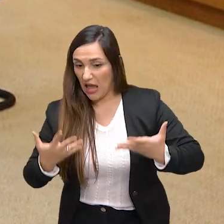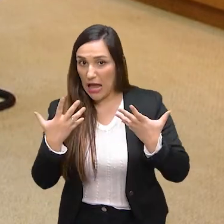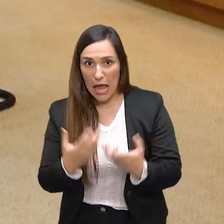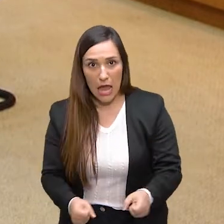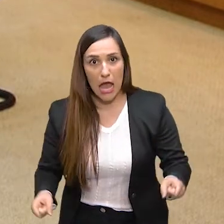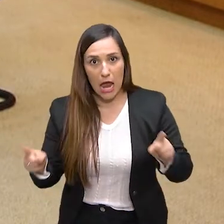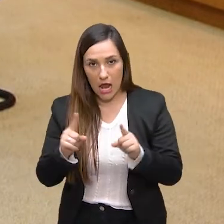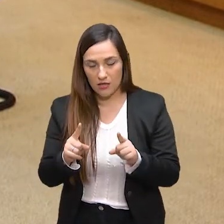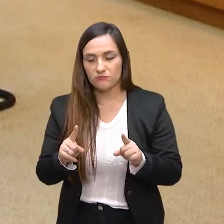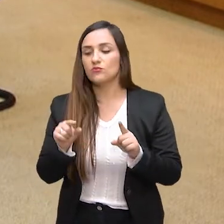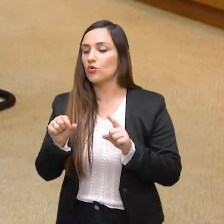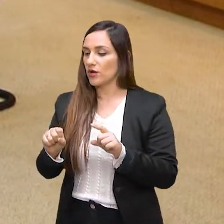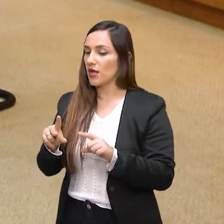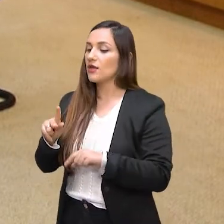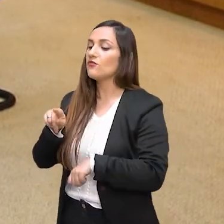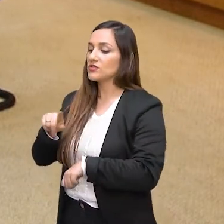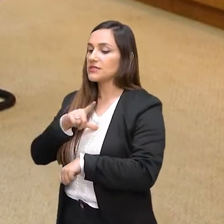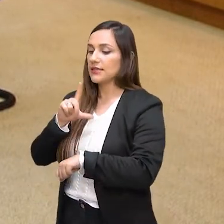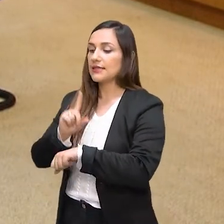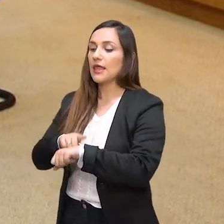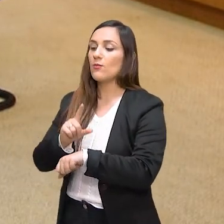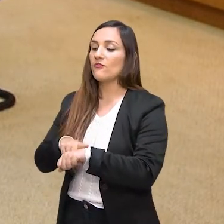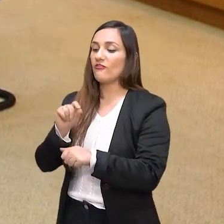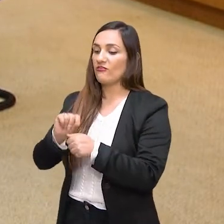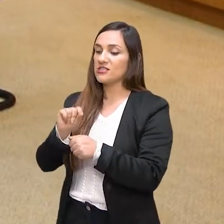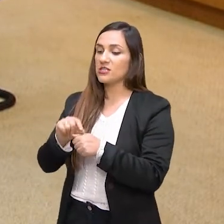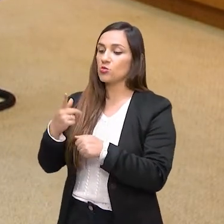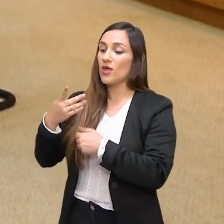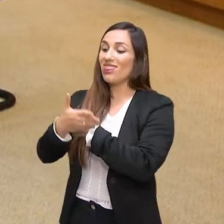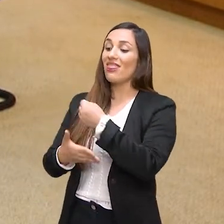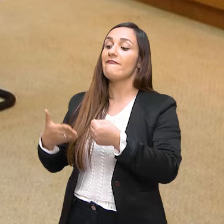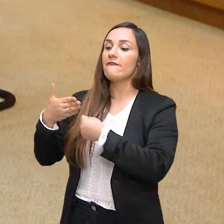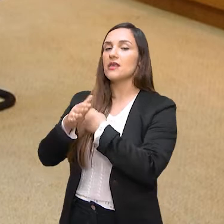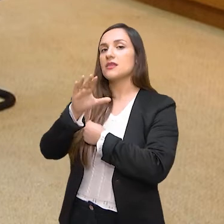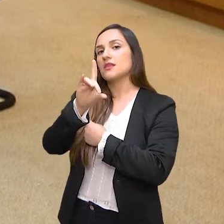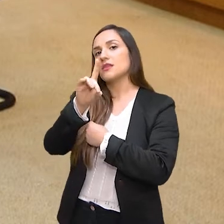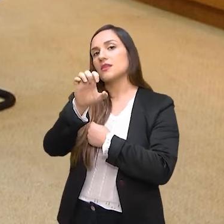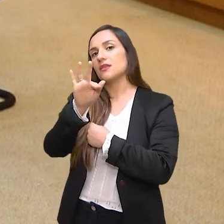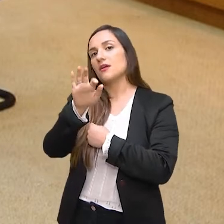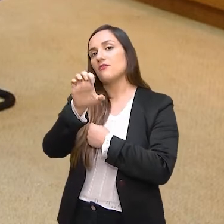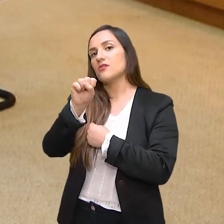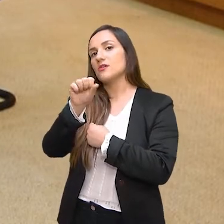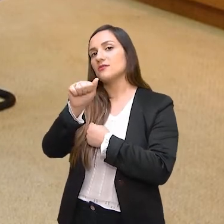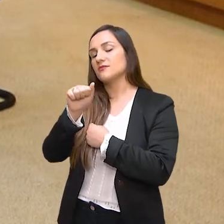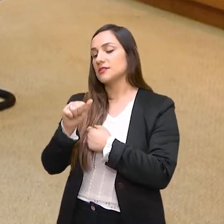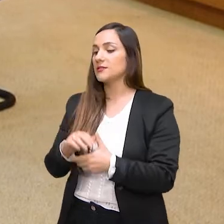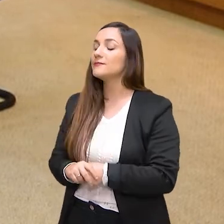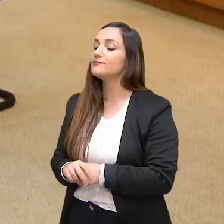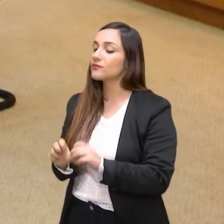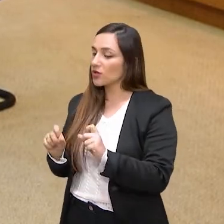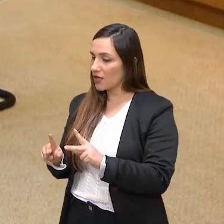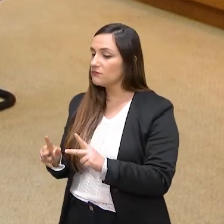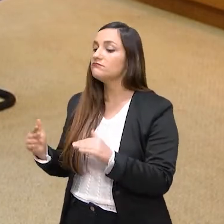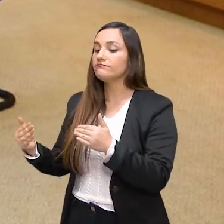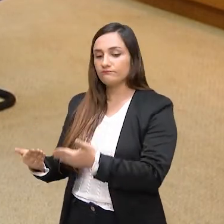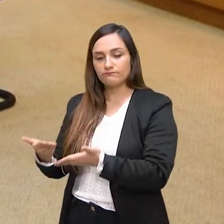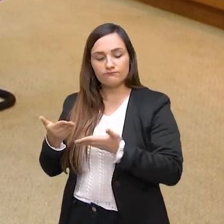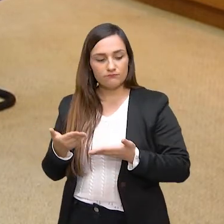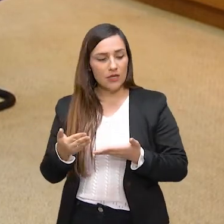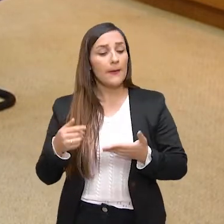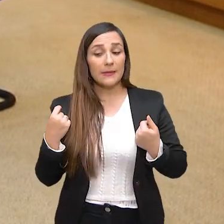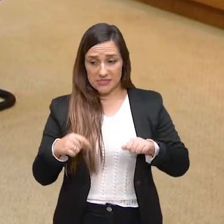se defender. Depois de feita essa defesa, o juiz vai verificar se há necessidade de instrução, de produzir